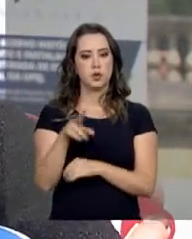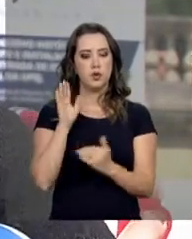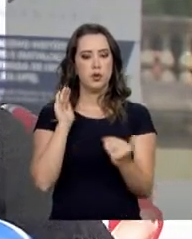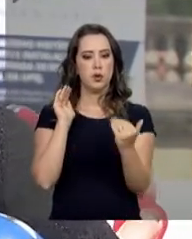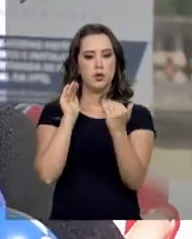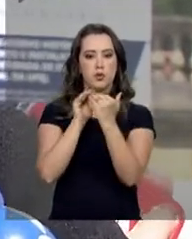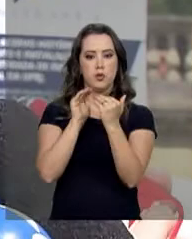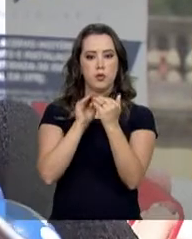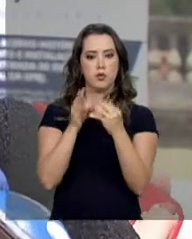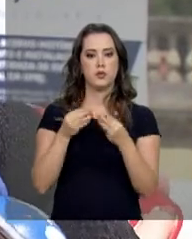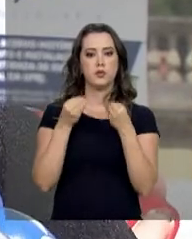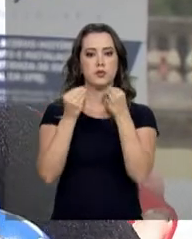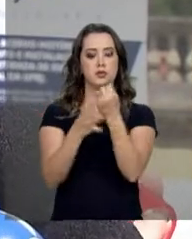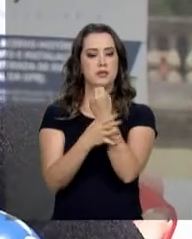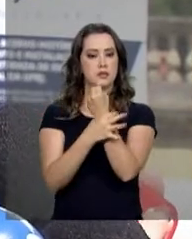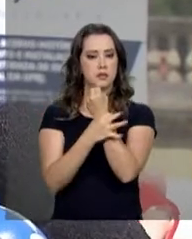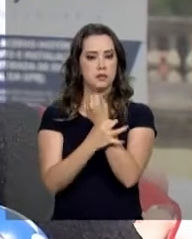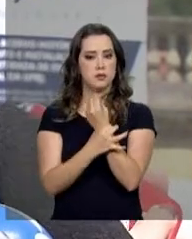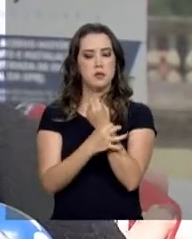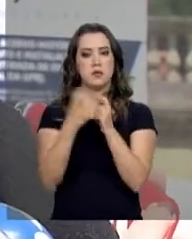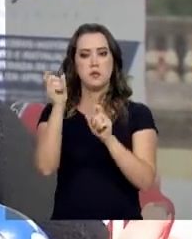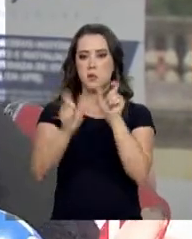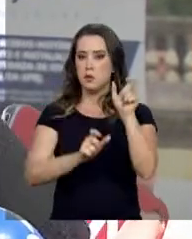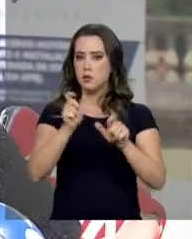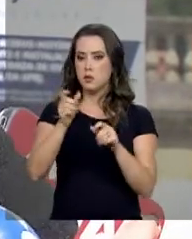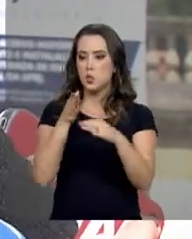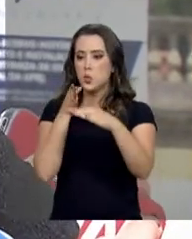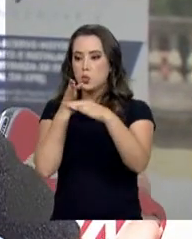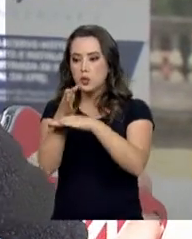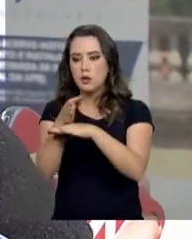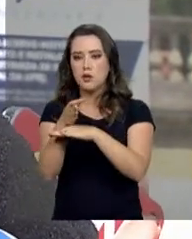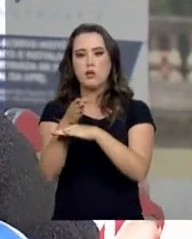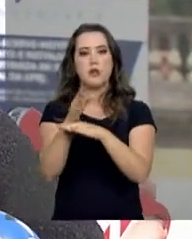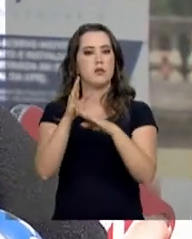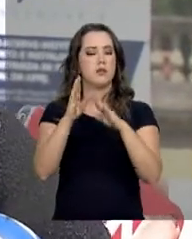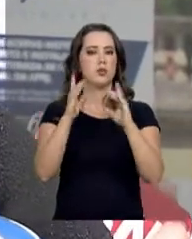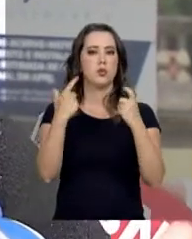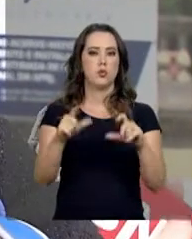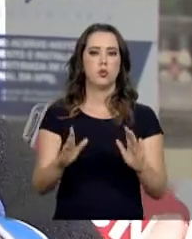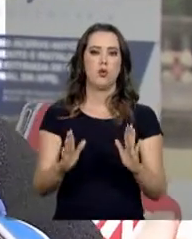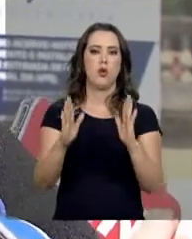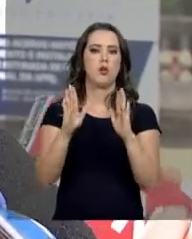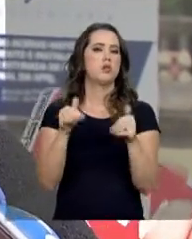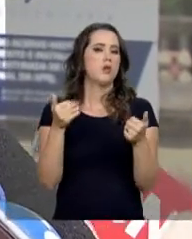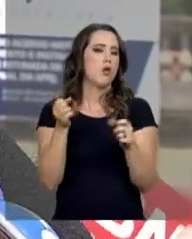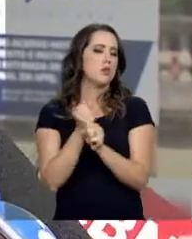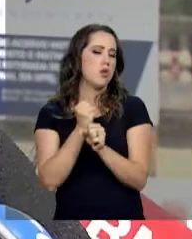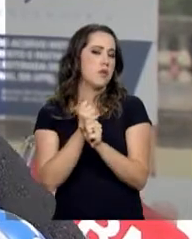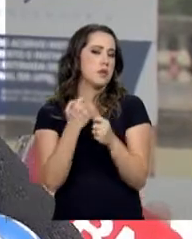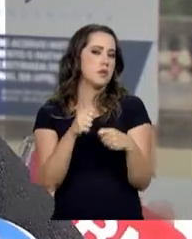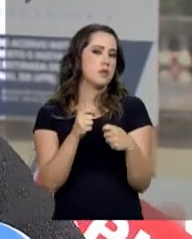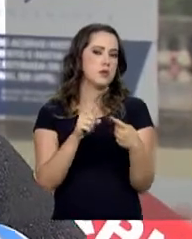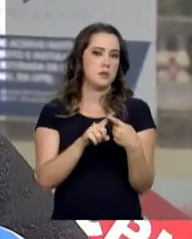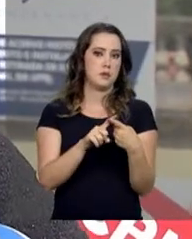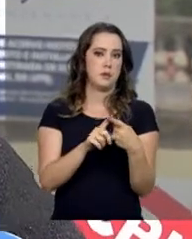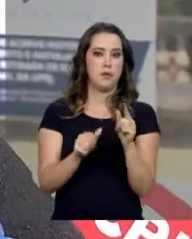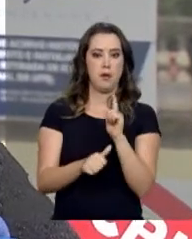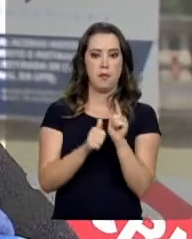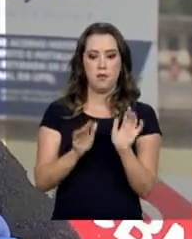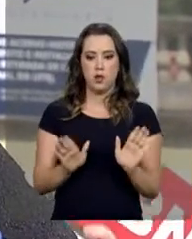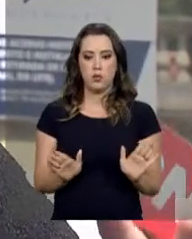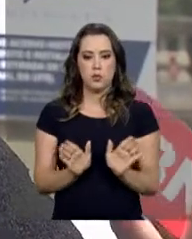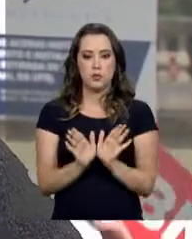dar a segurança para pessoas que entrarem no palácio que obras são essas primeiro isolamento da